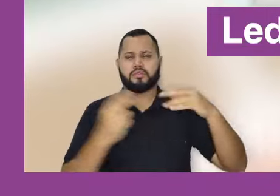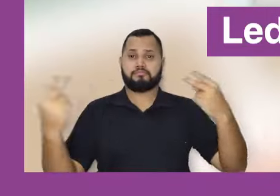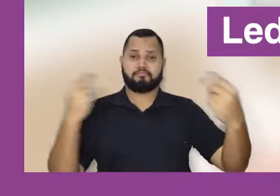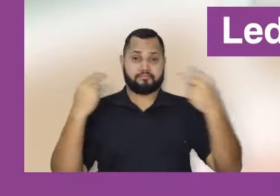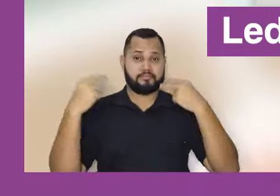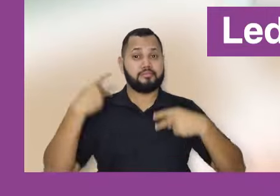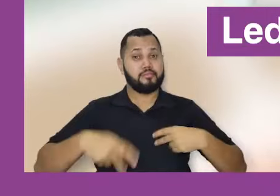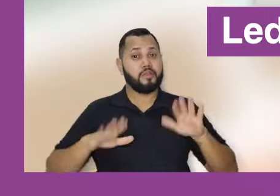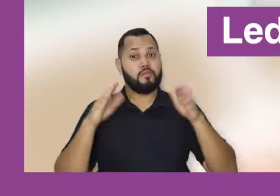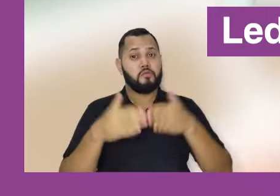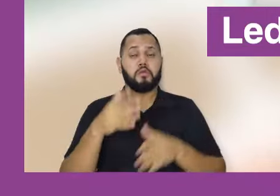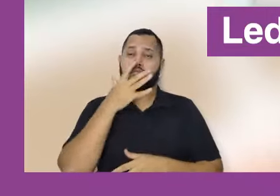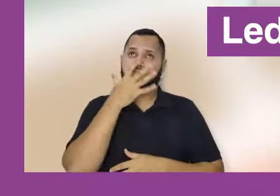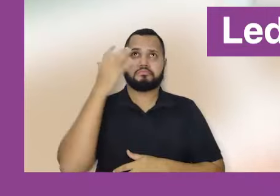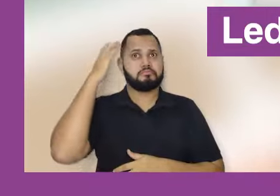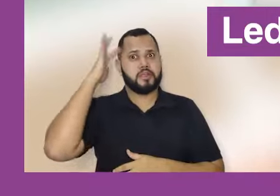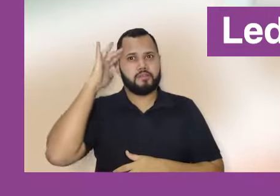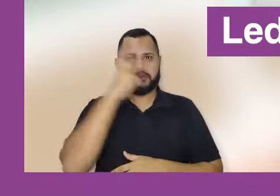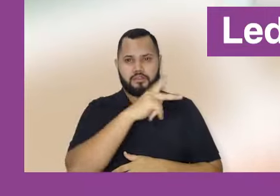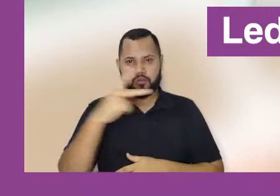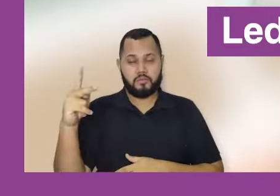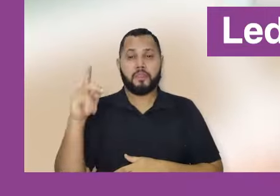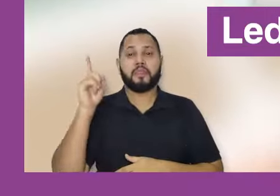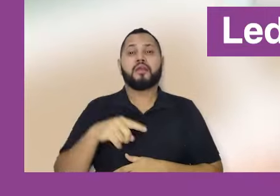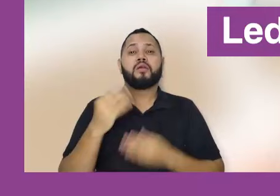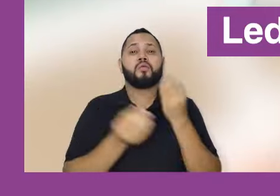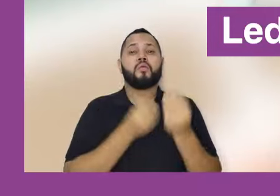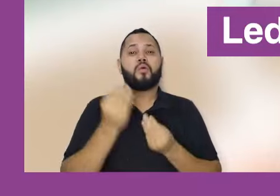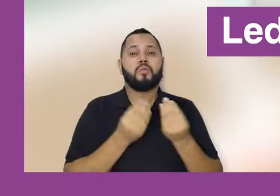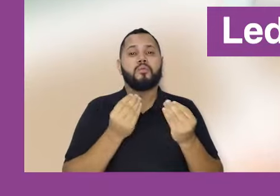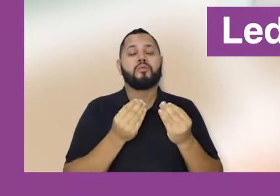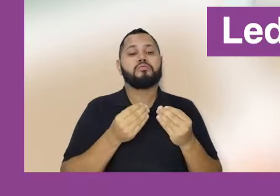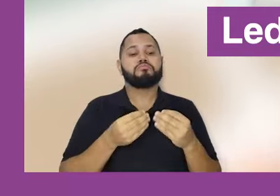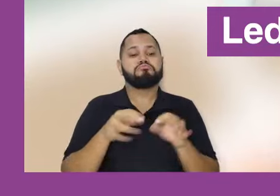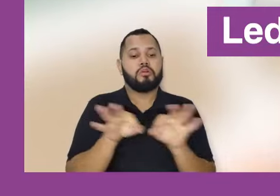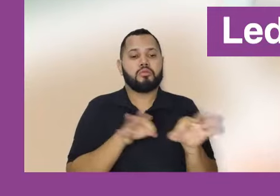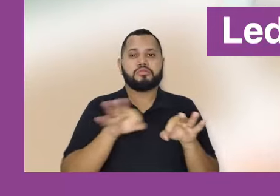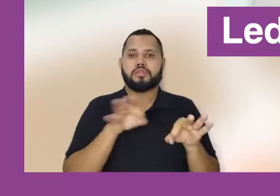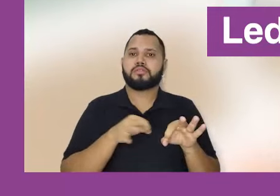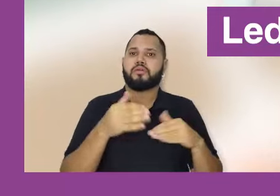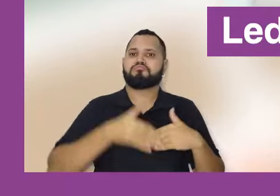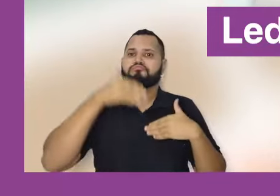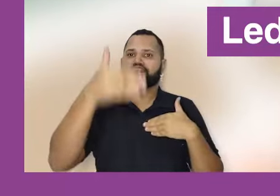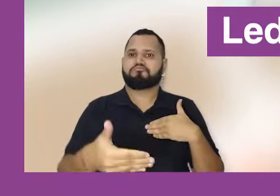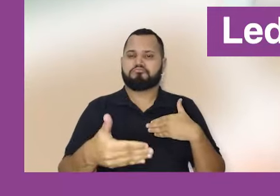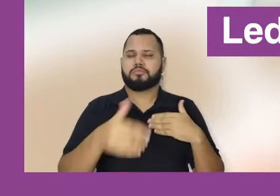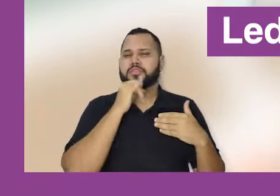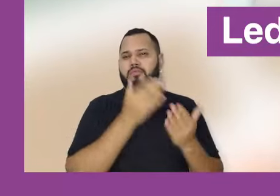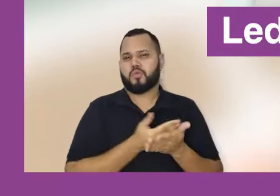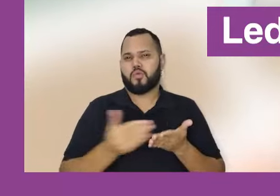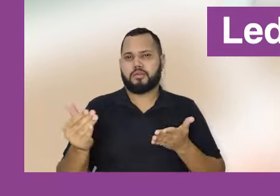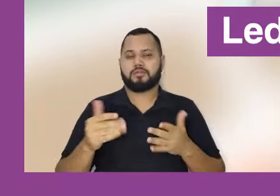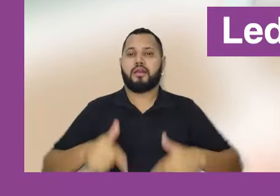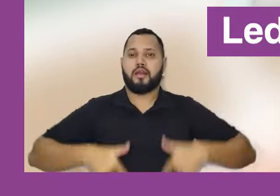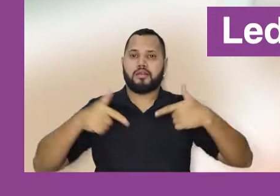participando fica um ponto de reflexão são os movimentos antecipados então quando a gente falou aí de iniciar